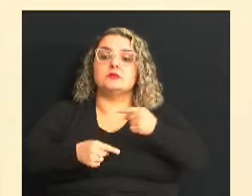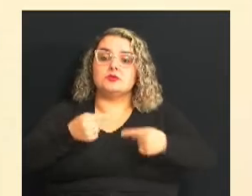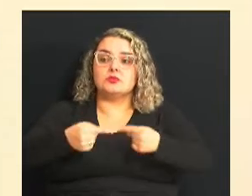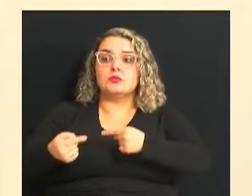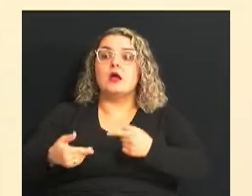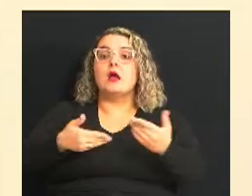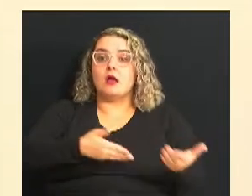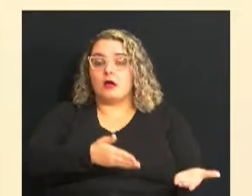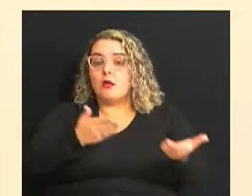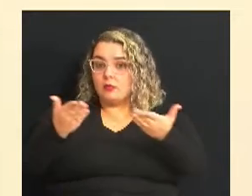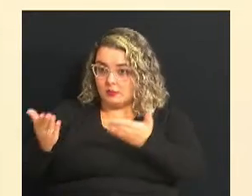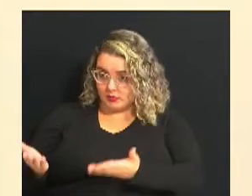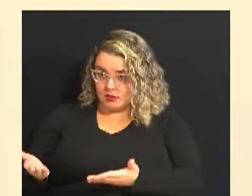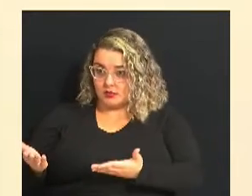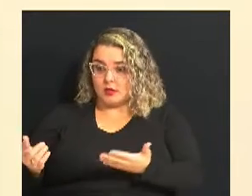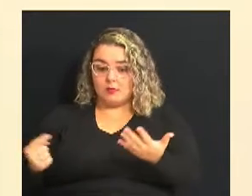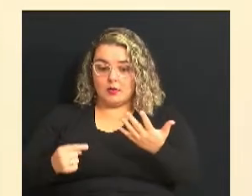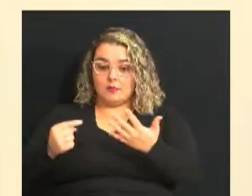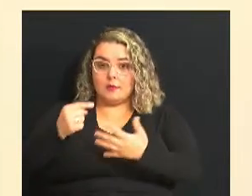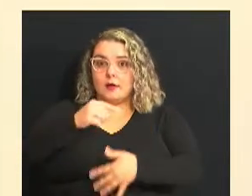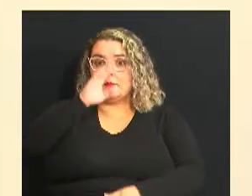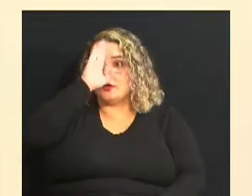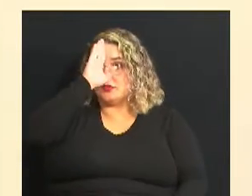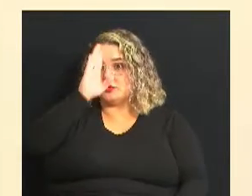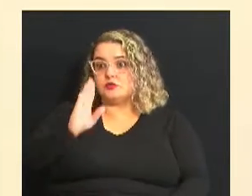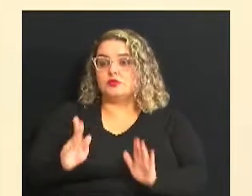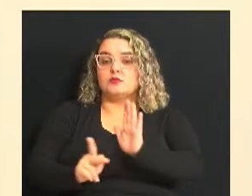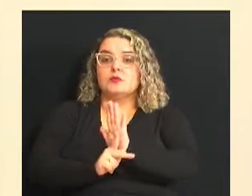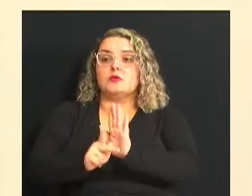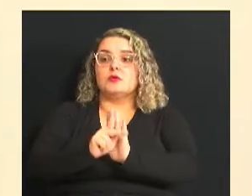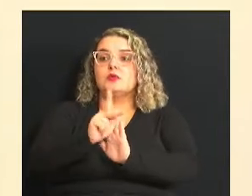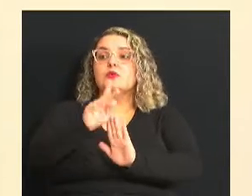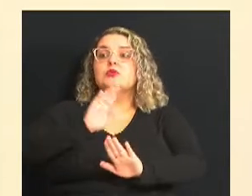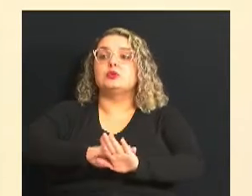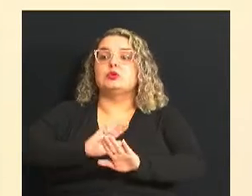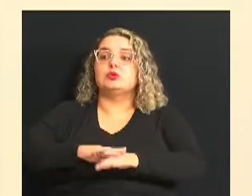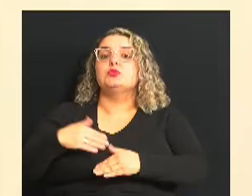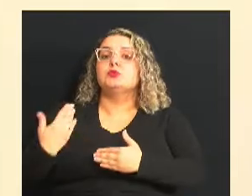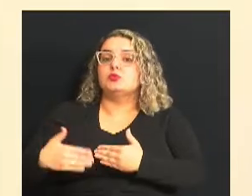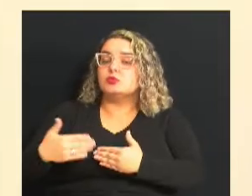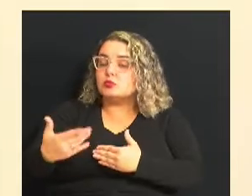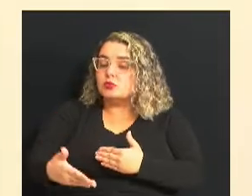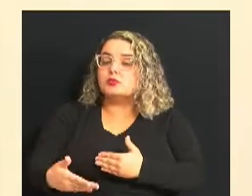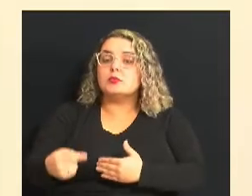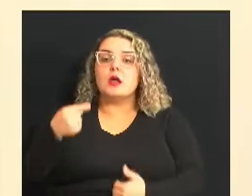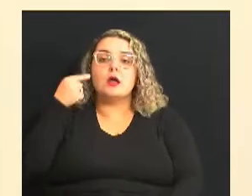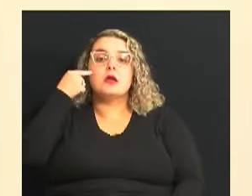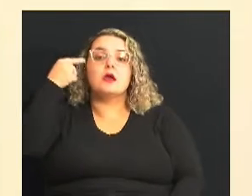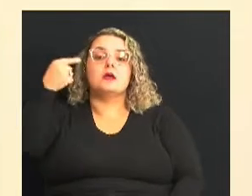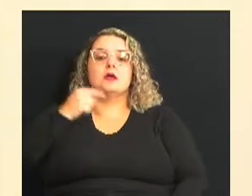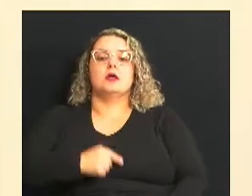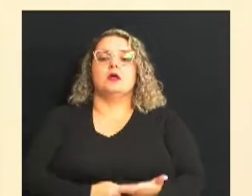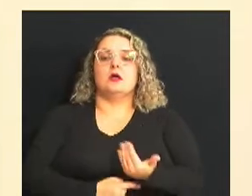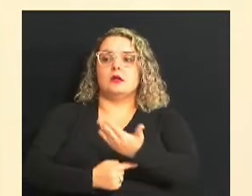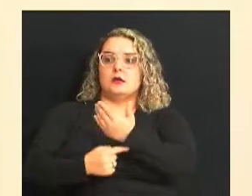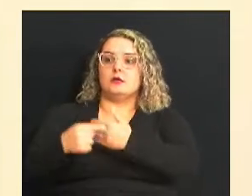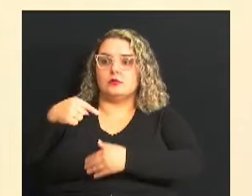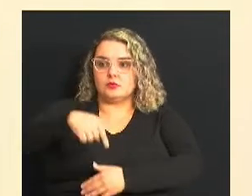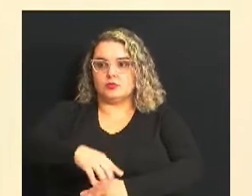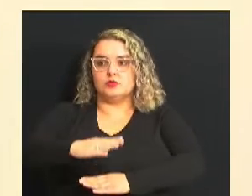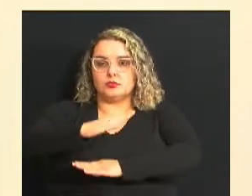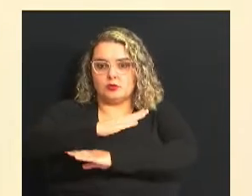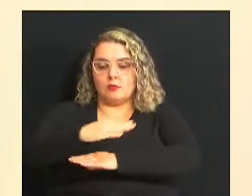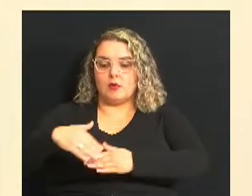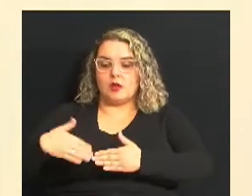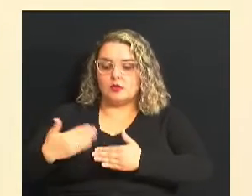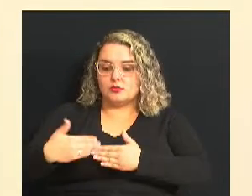apresentação para expor os principais projetos e atividades em andamento e as perspectivas tecnológicas da casa para os próximos anos.